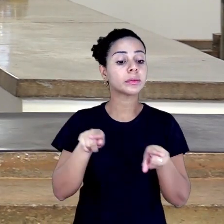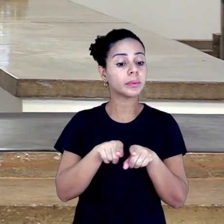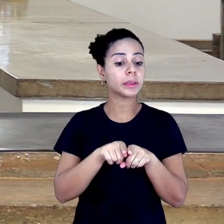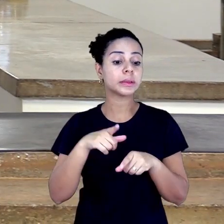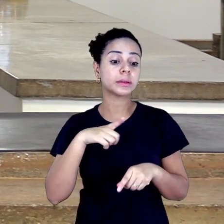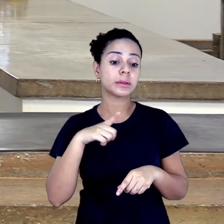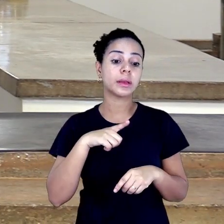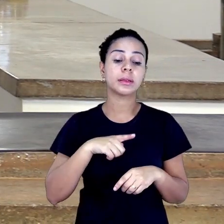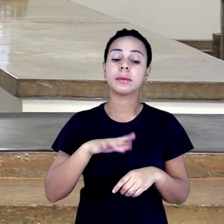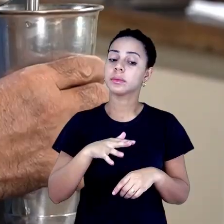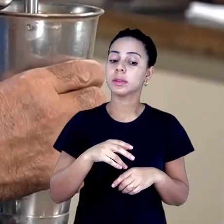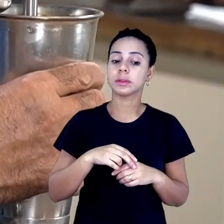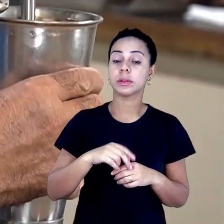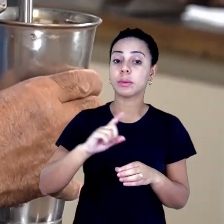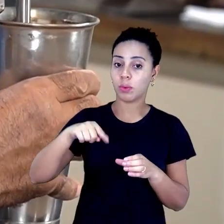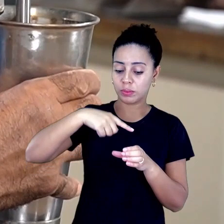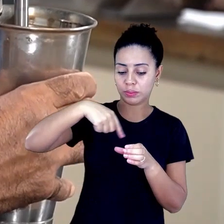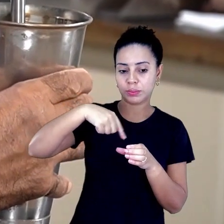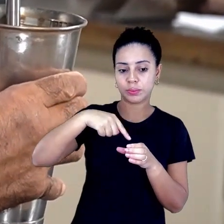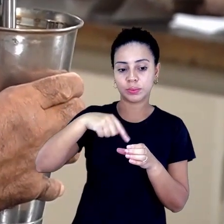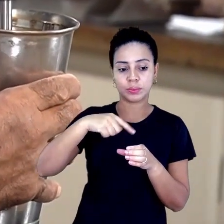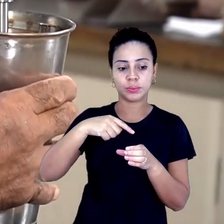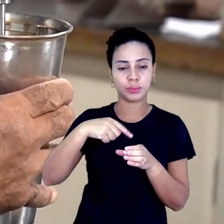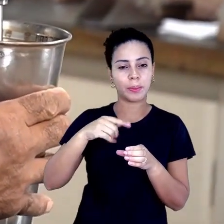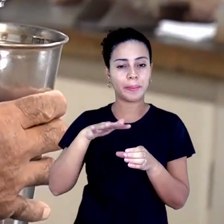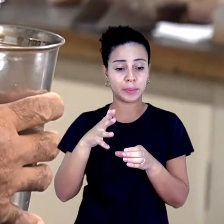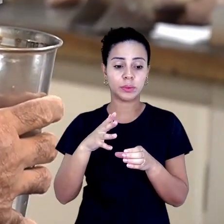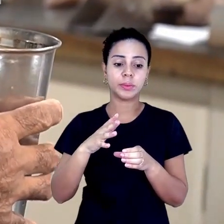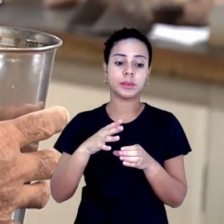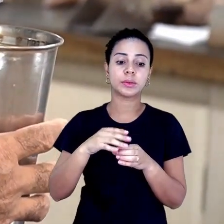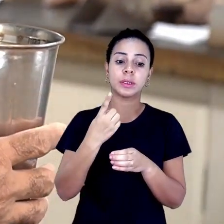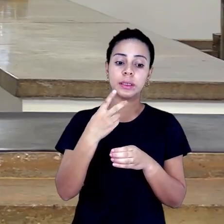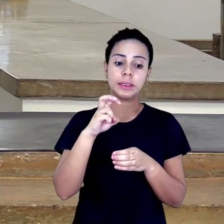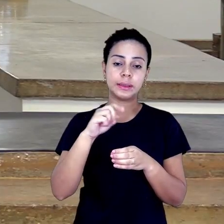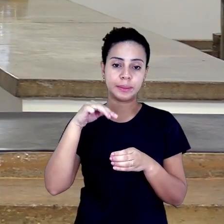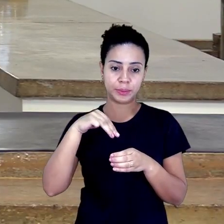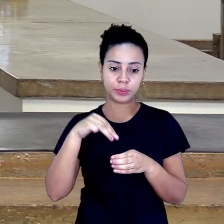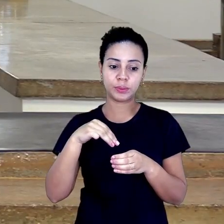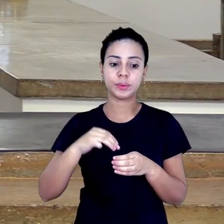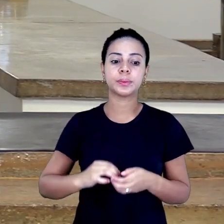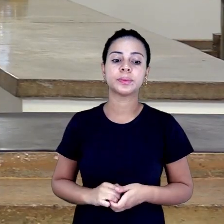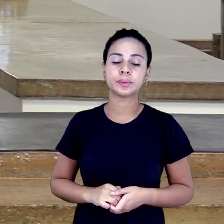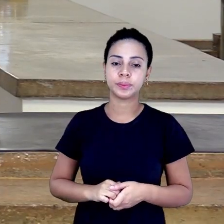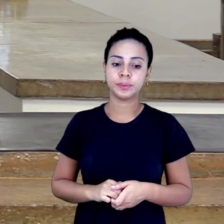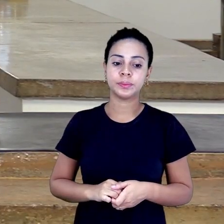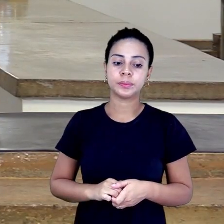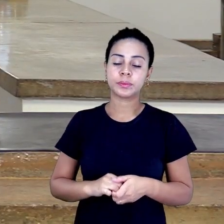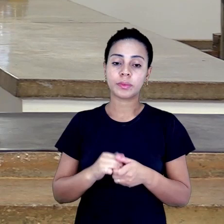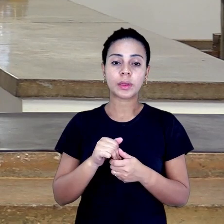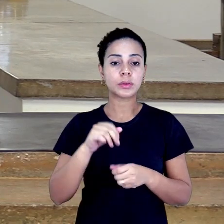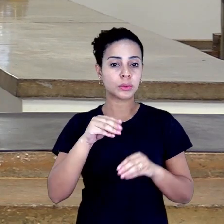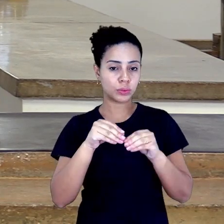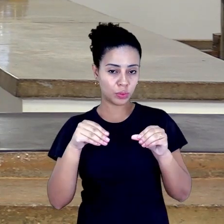e leva-se o mesmo para a ação do aparelho dispersor durante aproximadamente 15 minutos. Solos